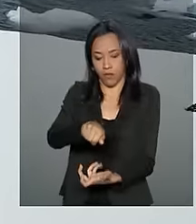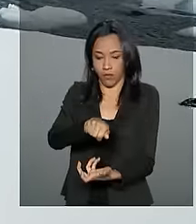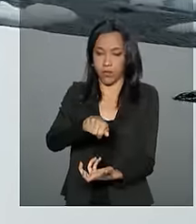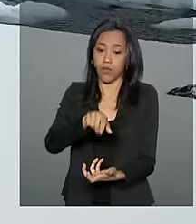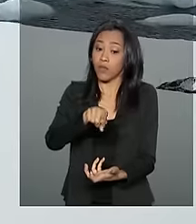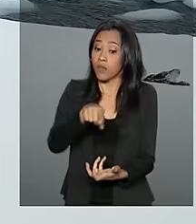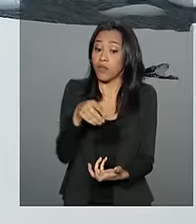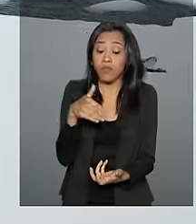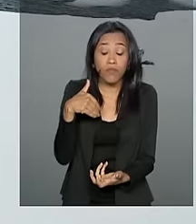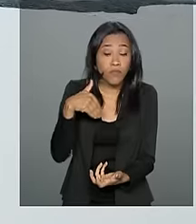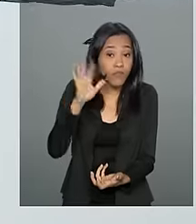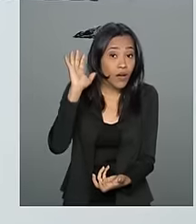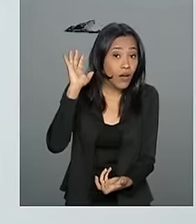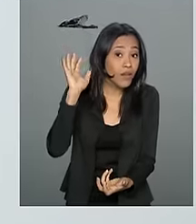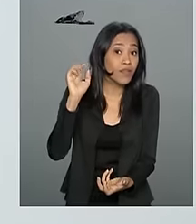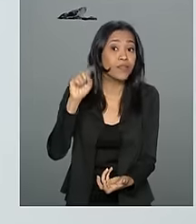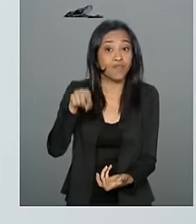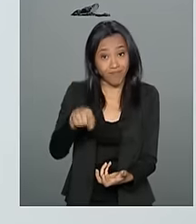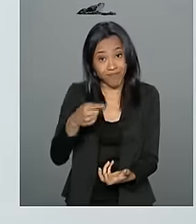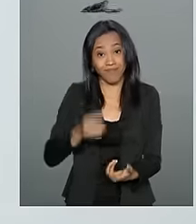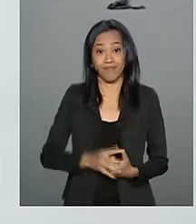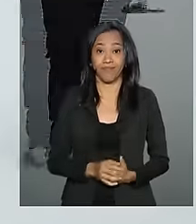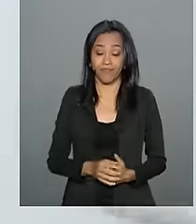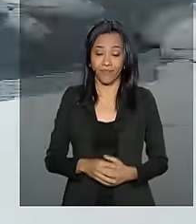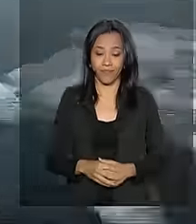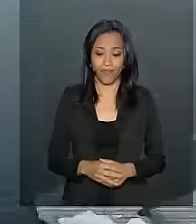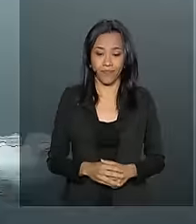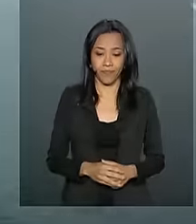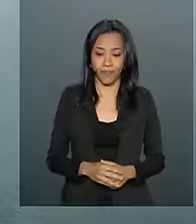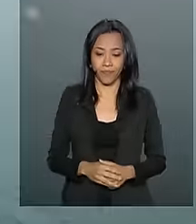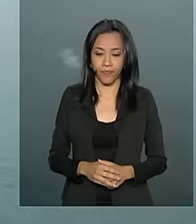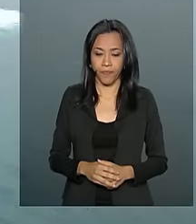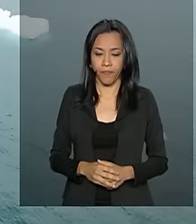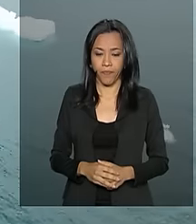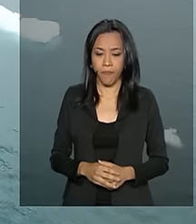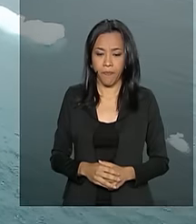vai muito além do próprio território.